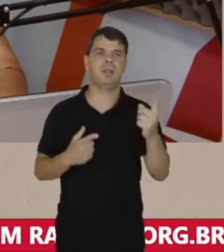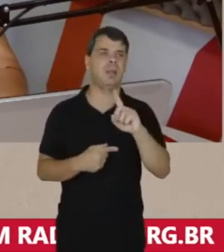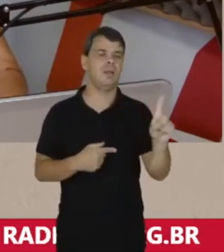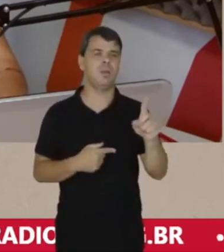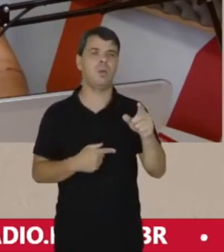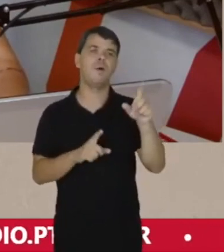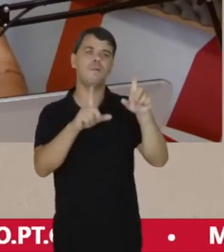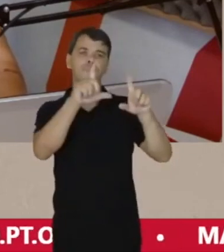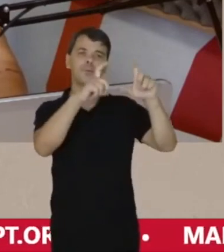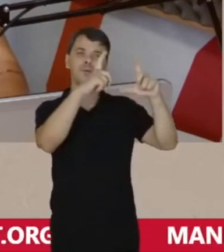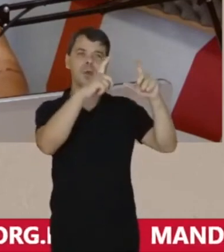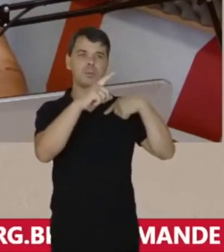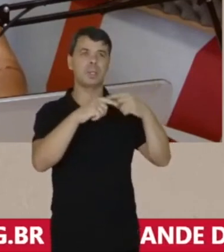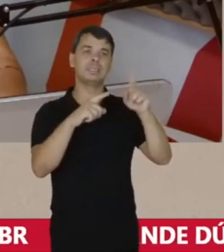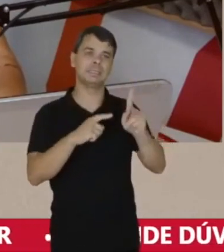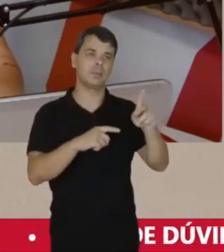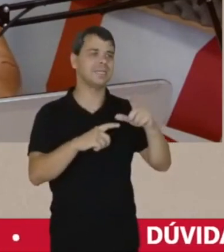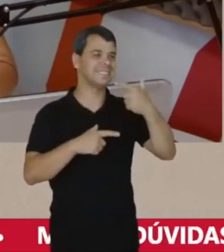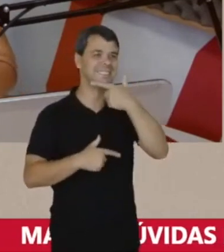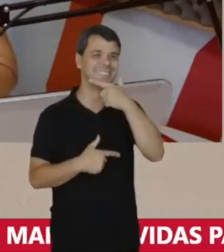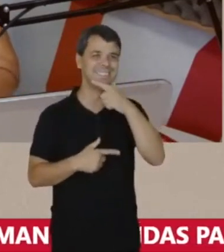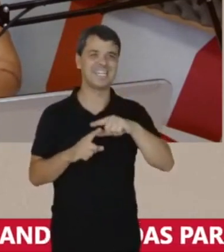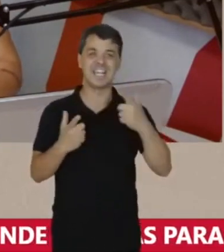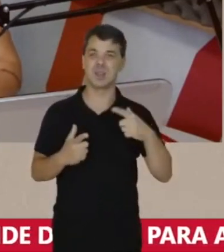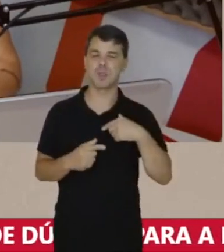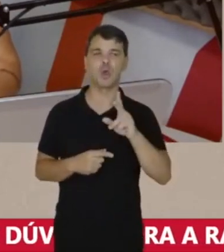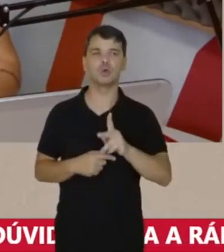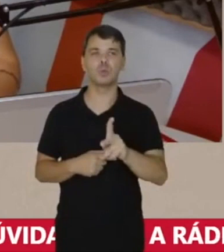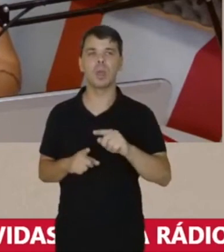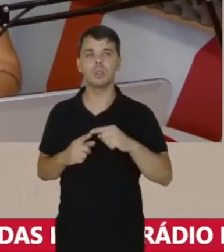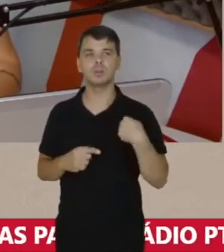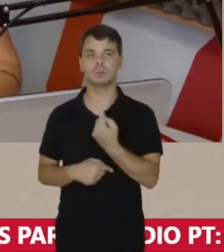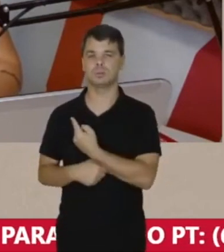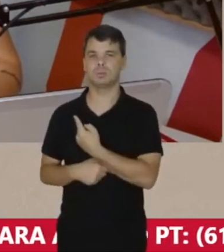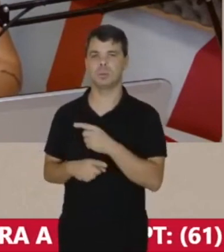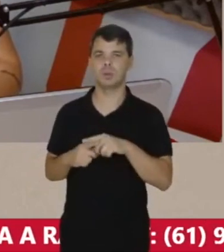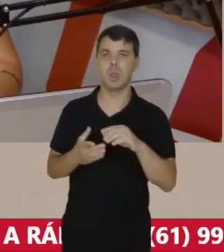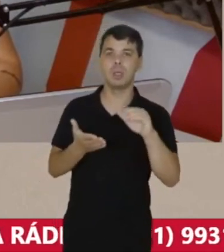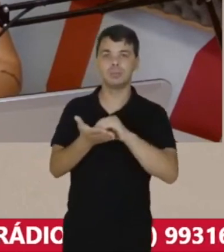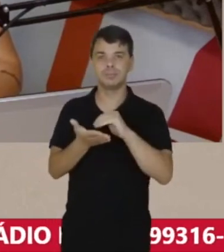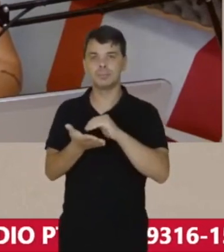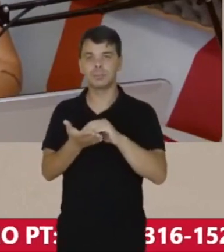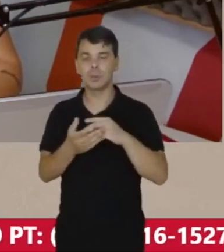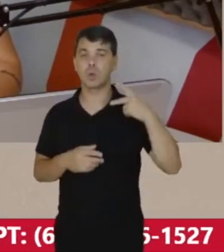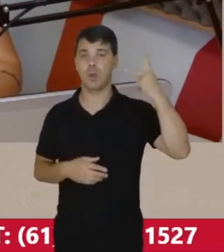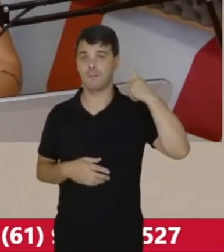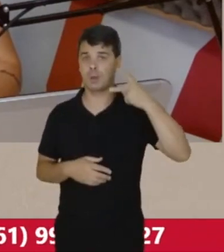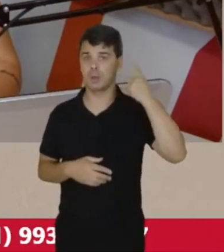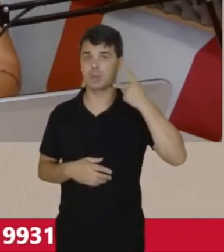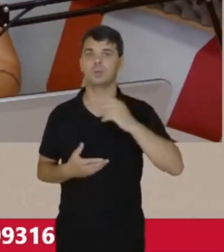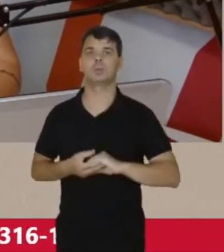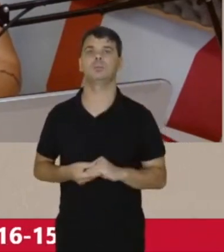nenhuma foto que eu não estava rindo, né? E aí as pessoas tiveram que se acostumar com uma secretária, com uma vereadora,